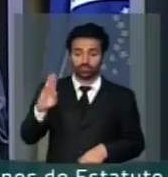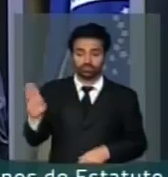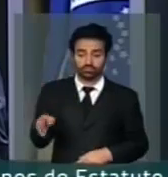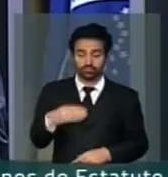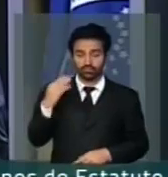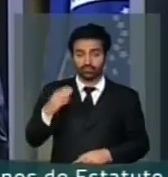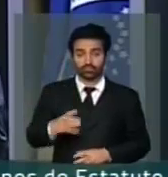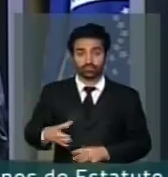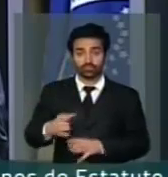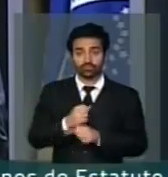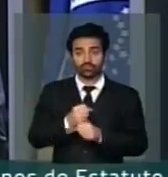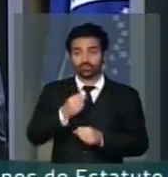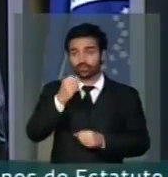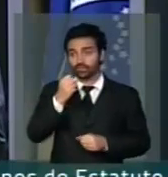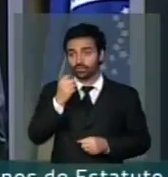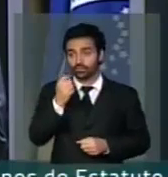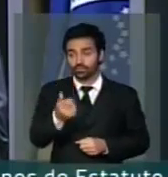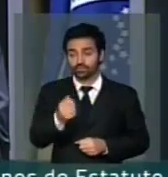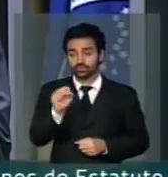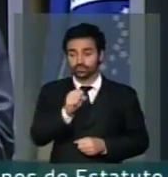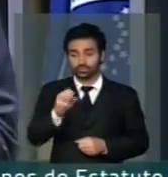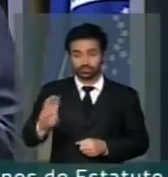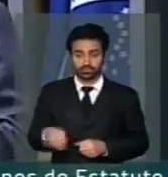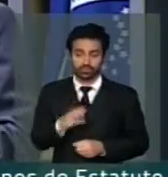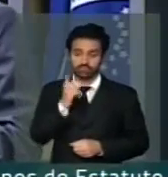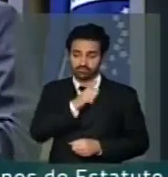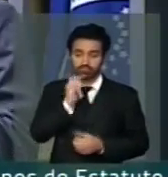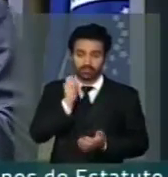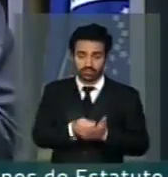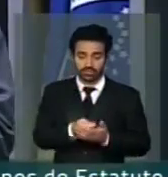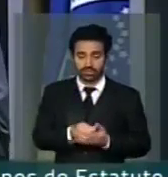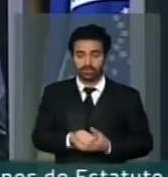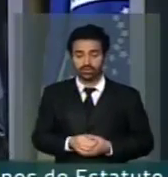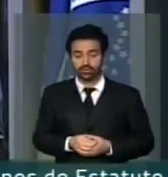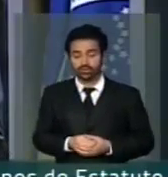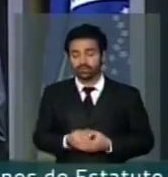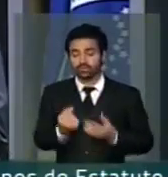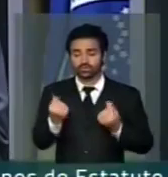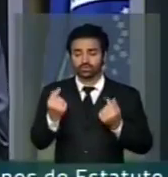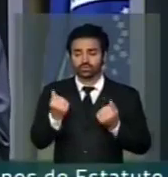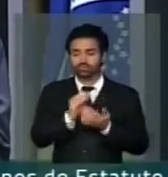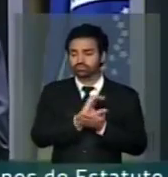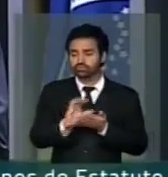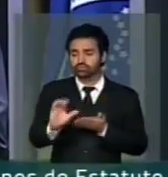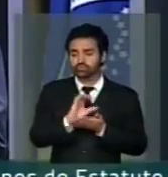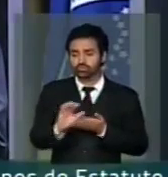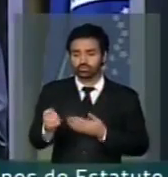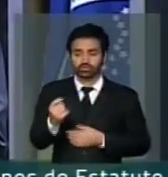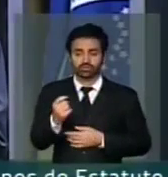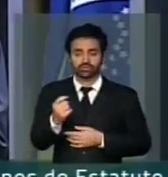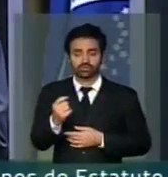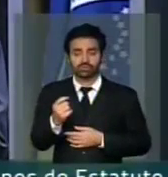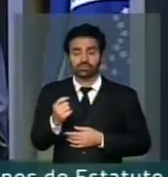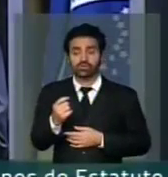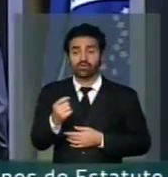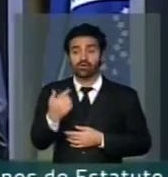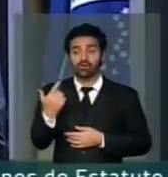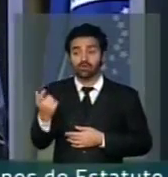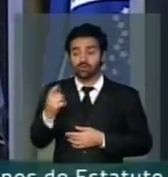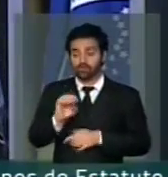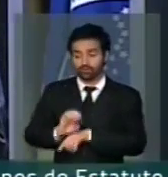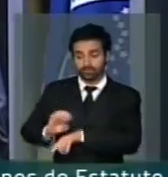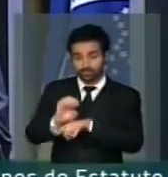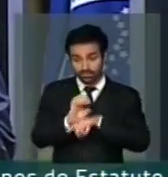de quase 88 milhões foram pagos. O dinheiro é repassado aos poucos e, à medida que os